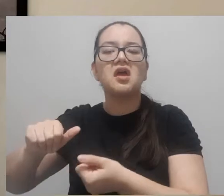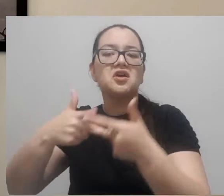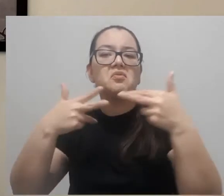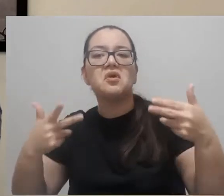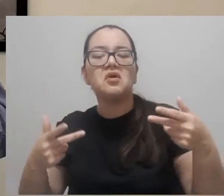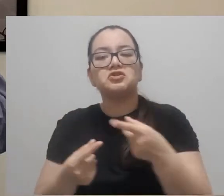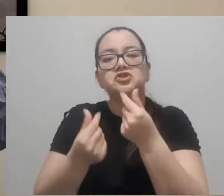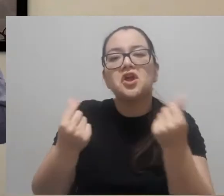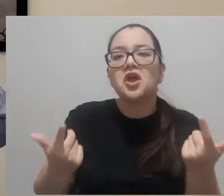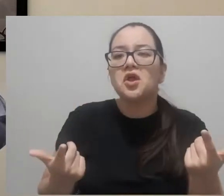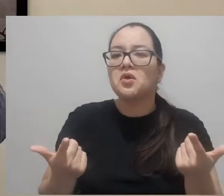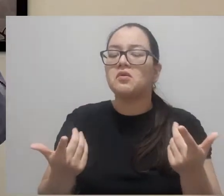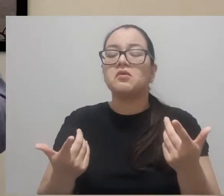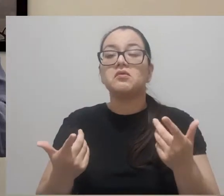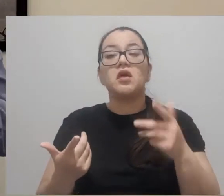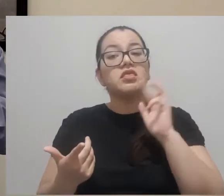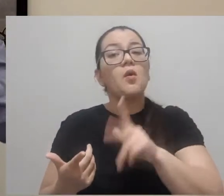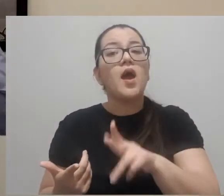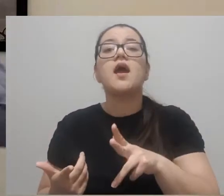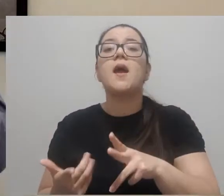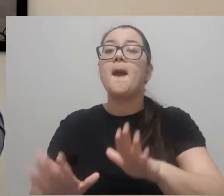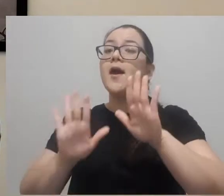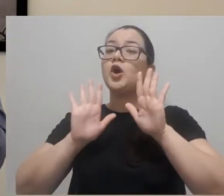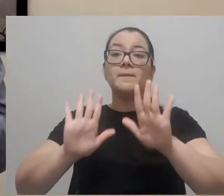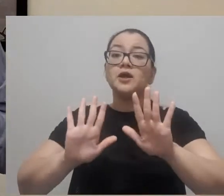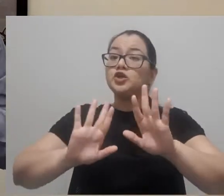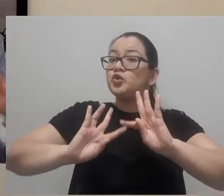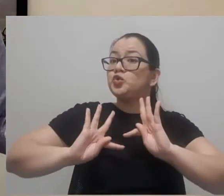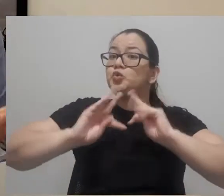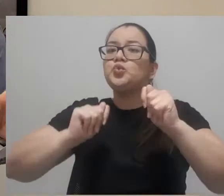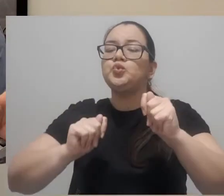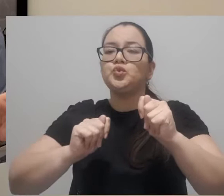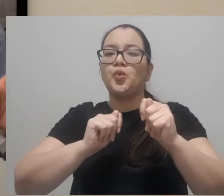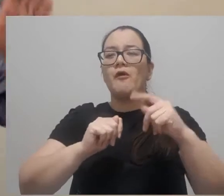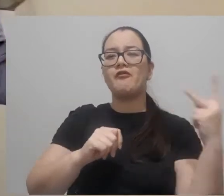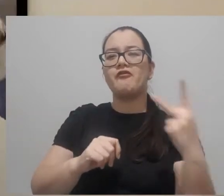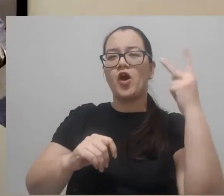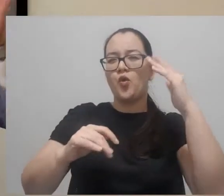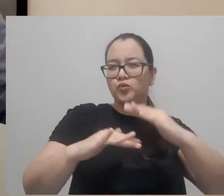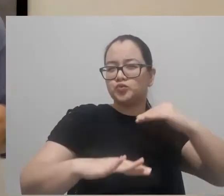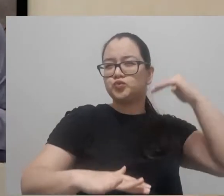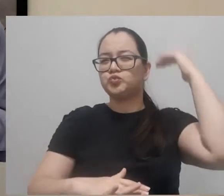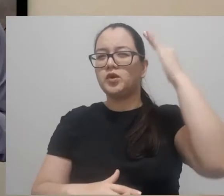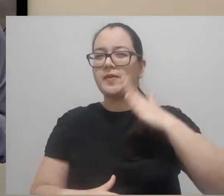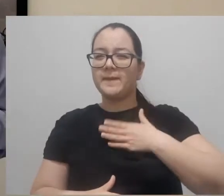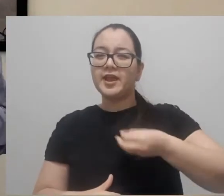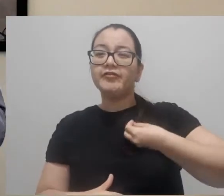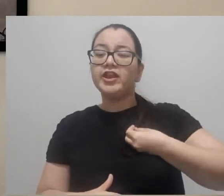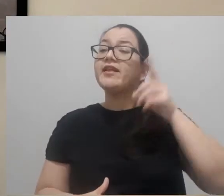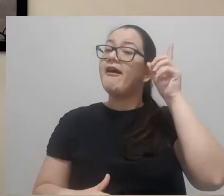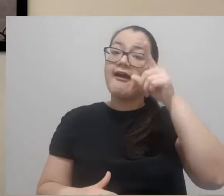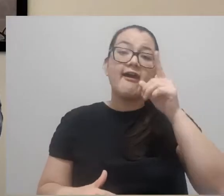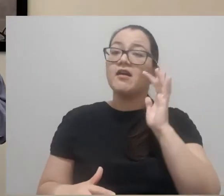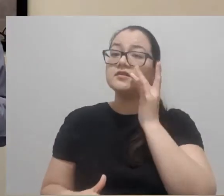que eu atribuo valor supremo à minha vida passa a ser para mim um tesouro. Você tem seus tesouros, ainda que